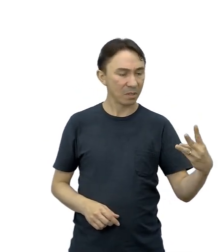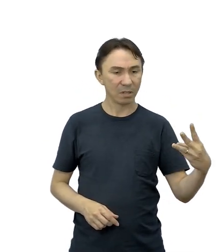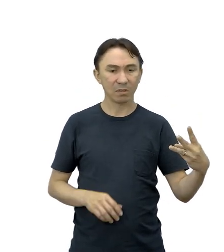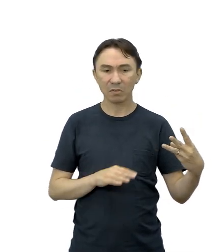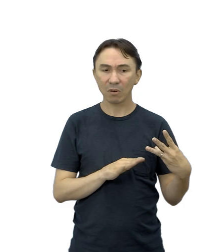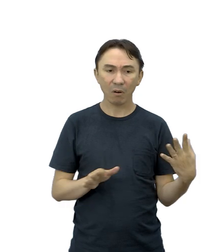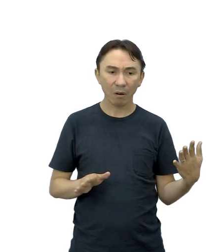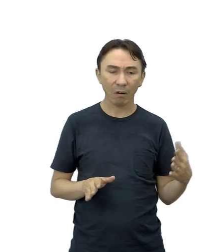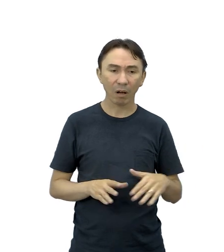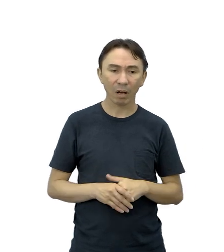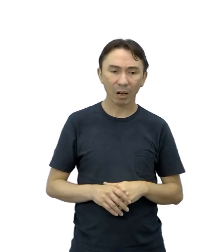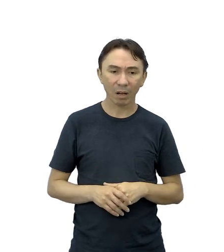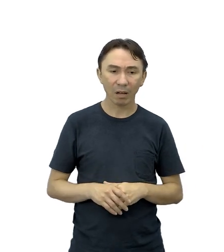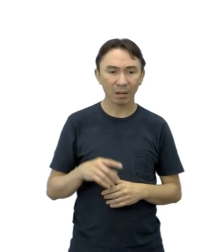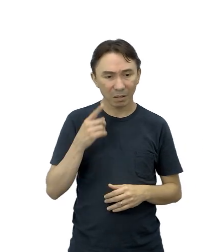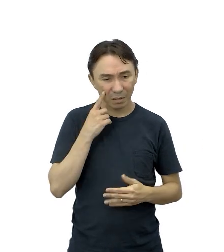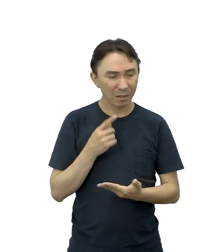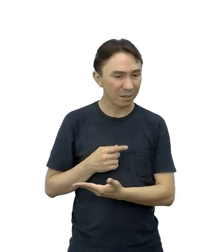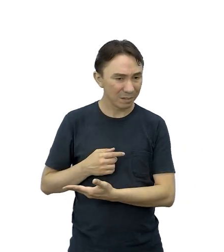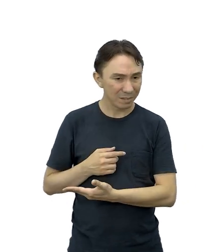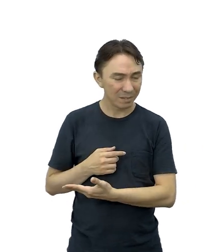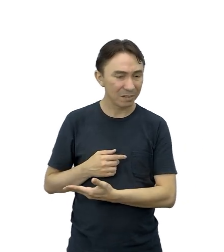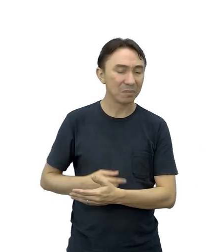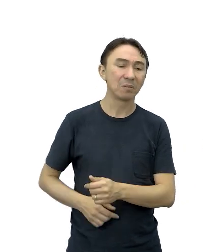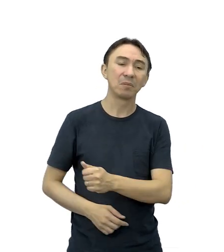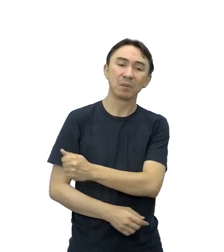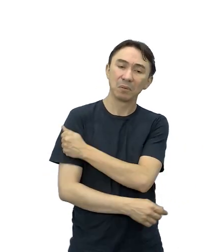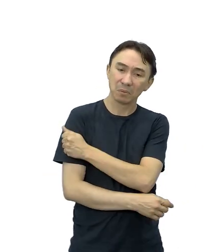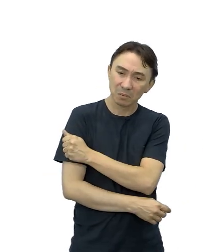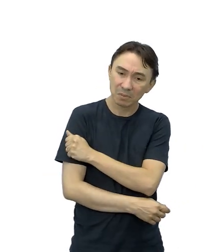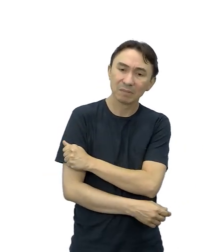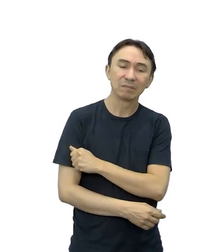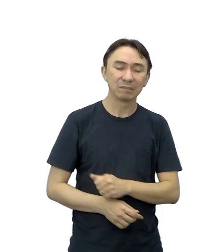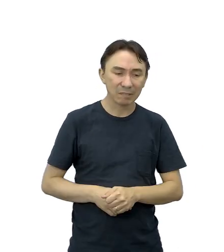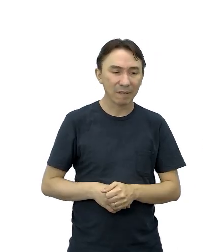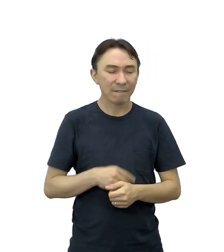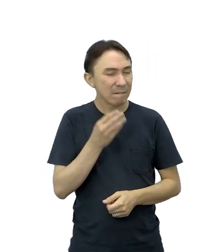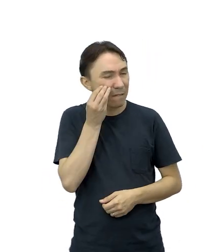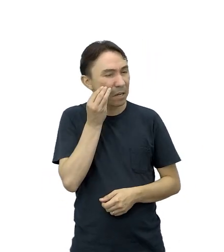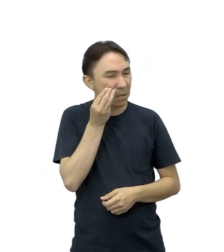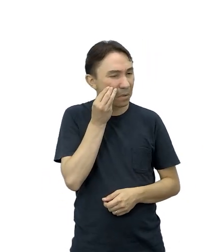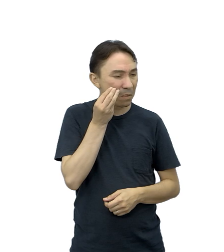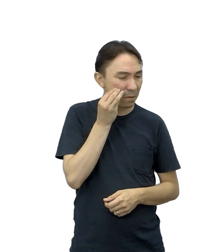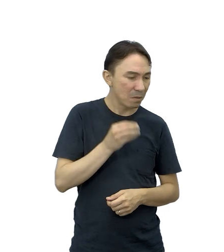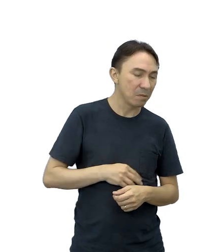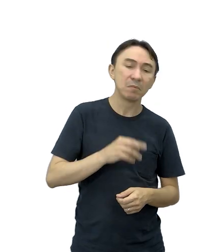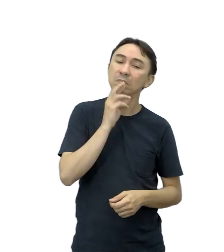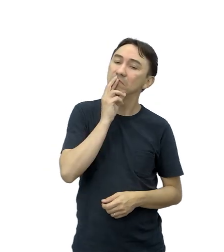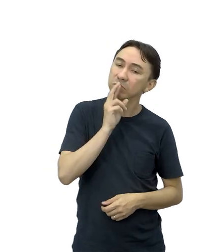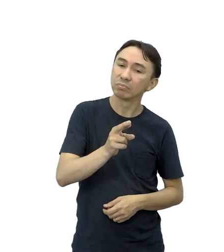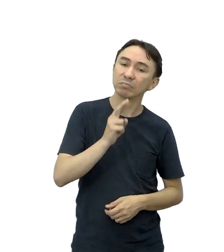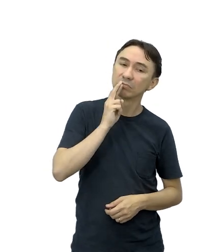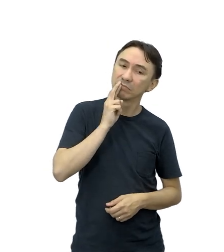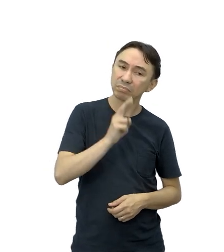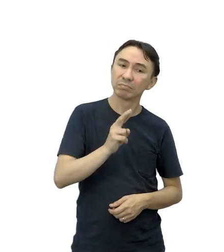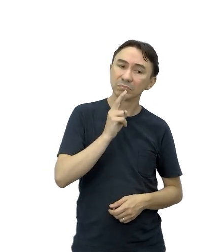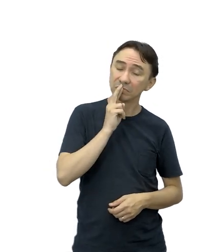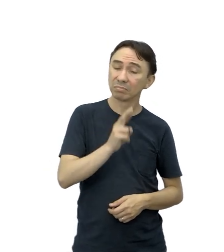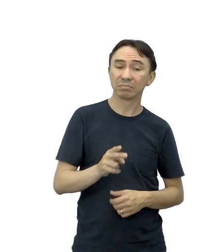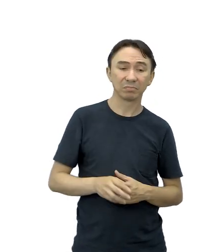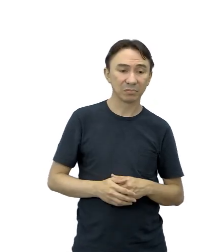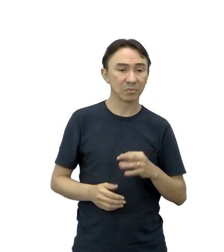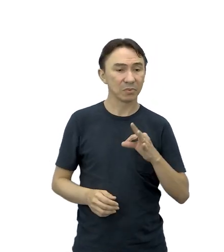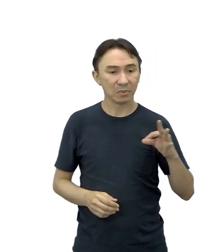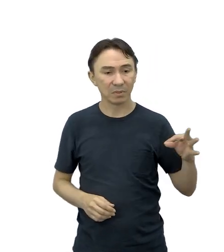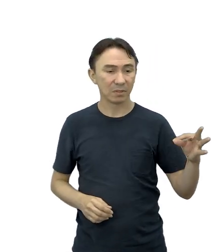do estudante tentar responder todas, múltipla escolha, ele tentou, né, justifica-se também esse esforço, e também eles podem